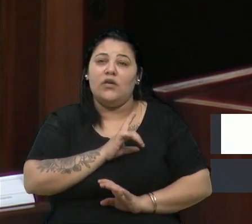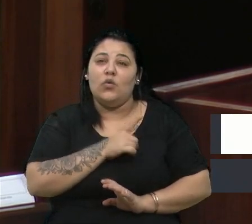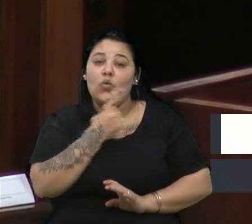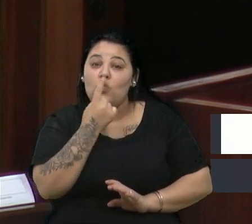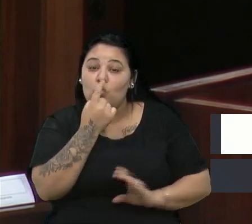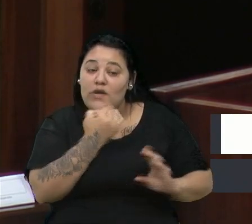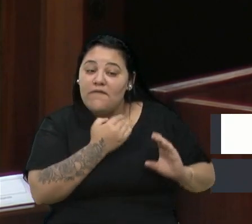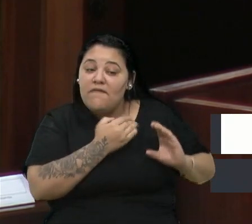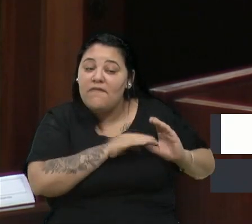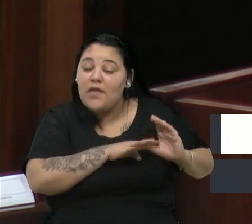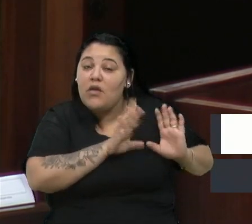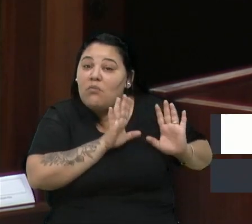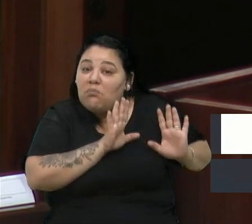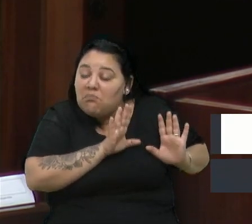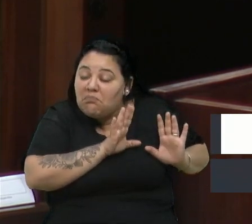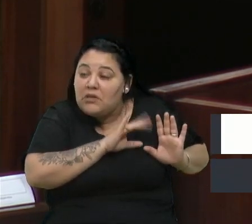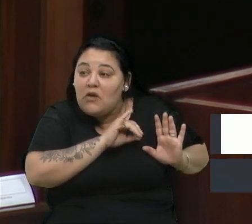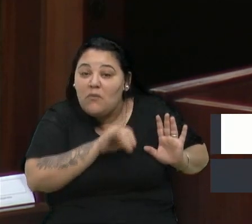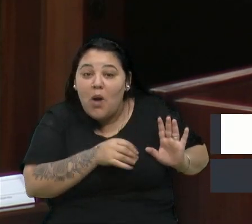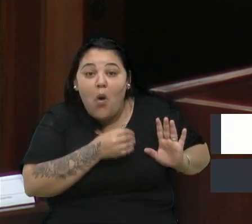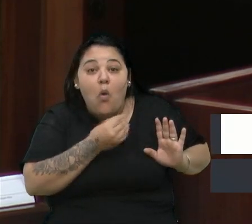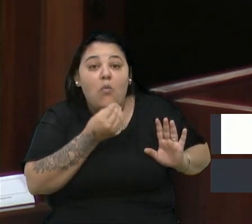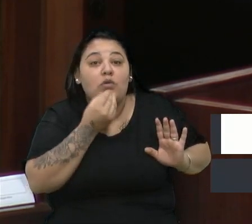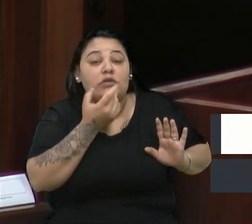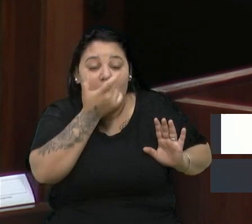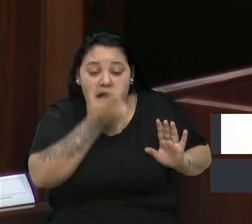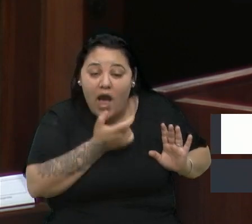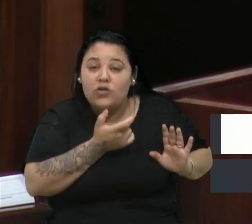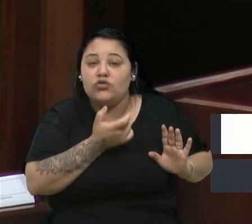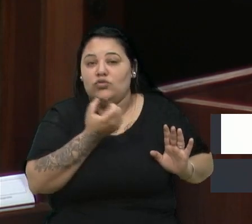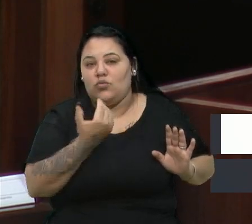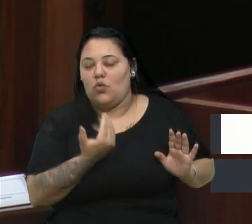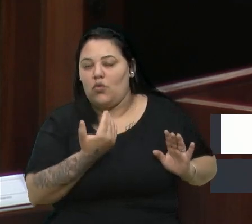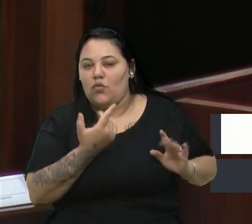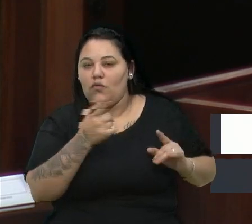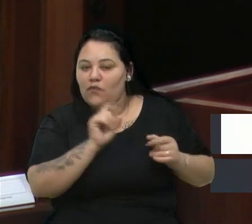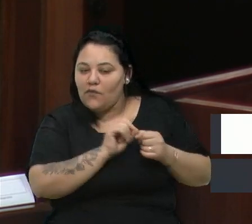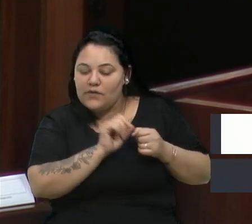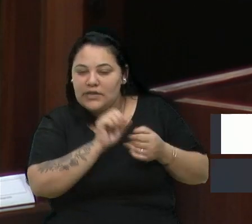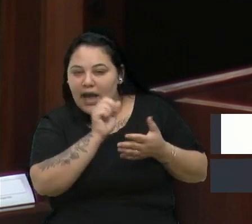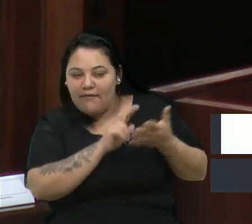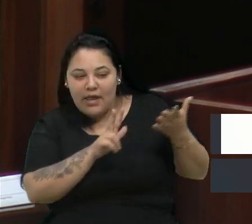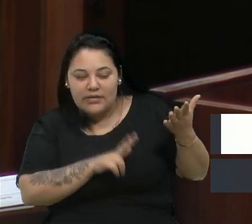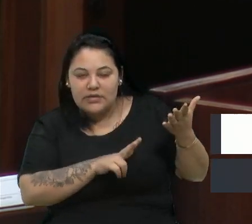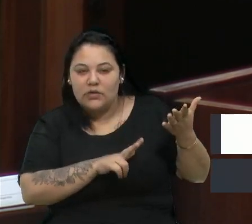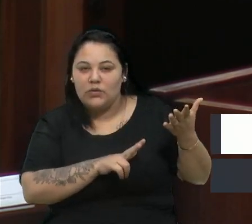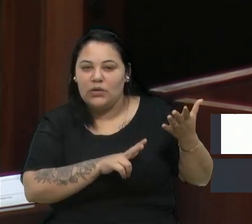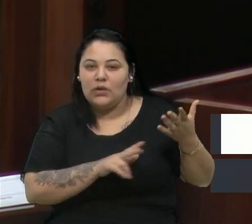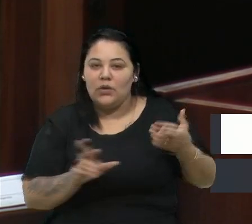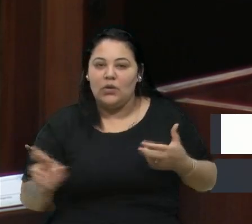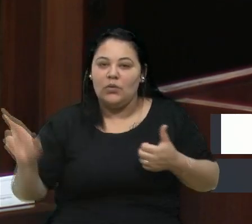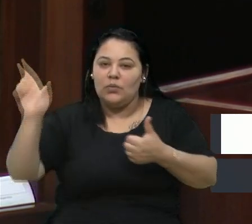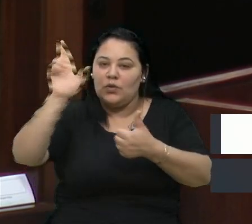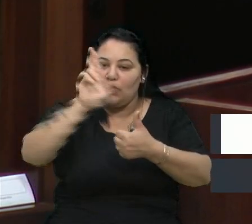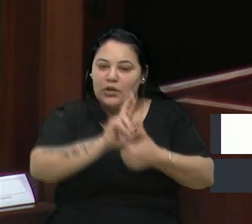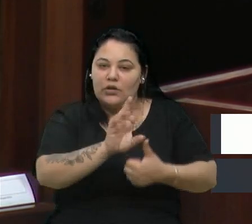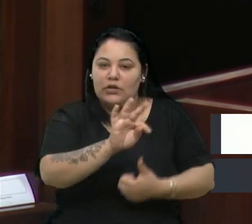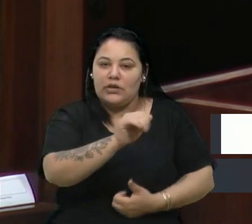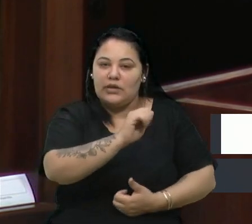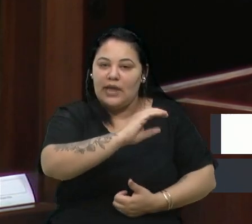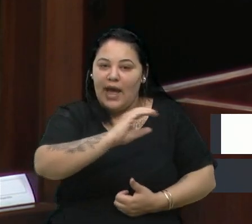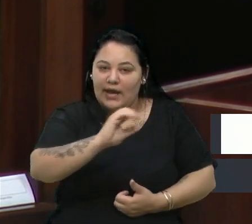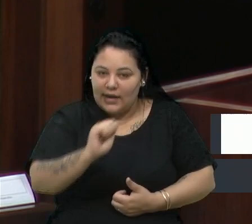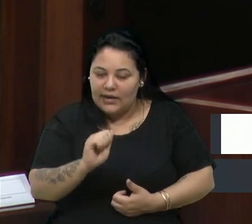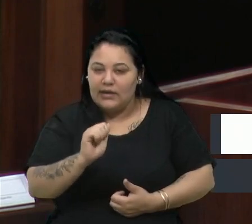uma possibilidade, isso é muito bom. Isso será avaliado agora pelo procurador Taca, pelo procurador Expedito lá da